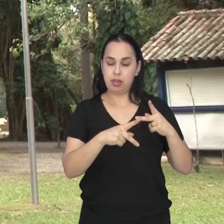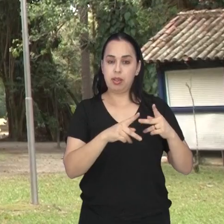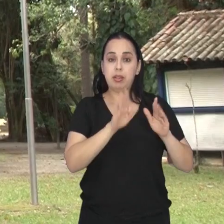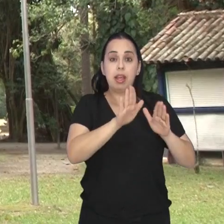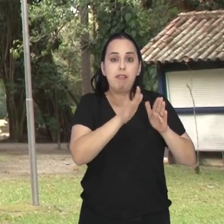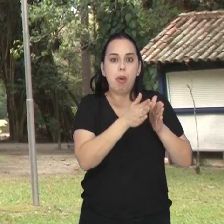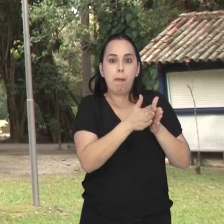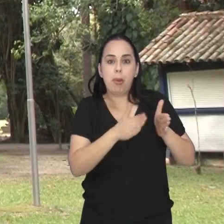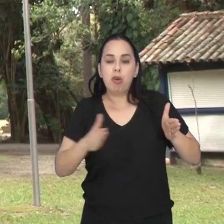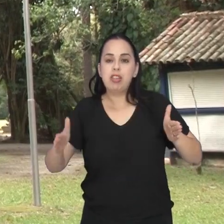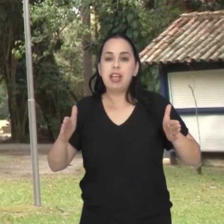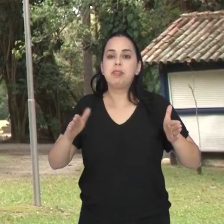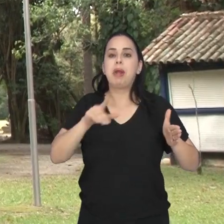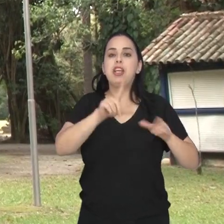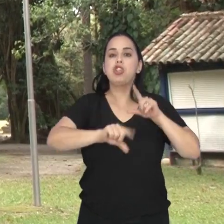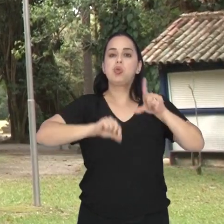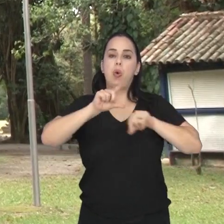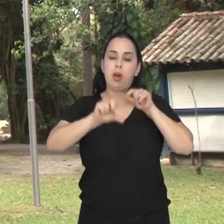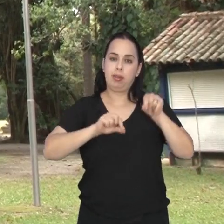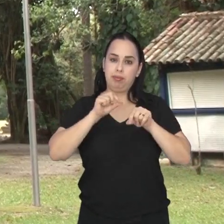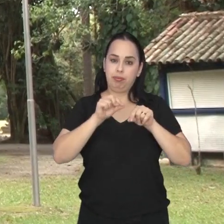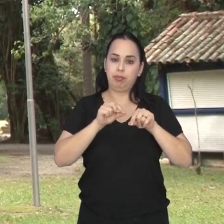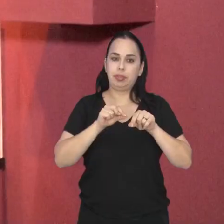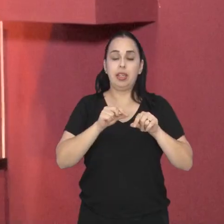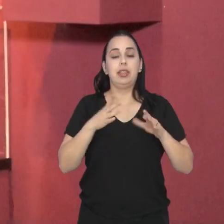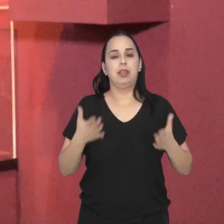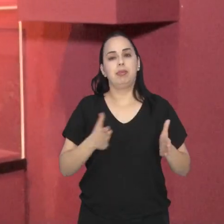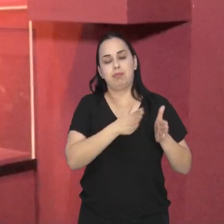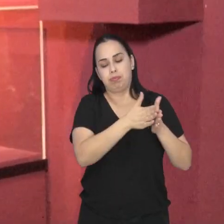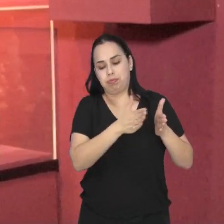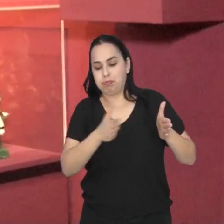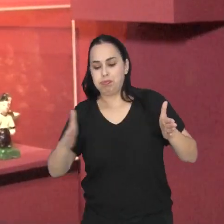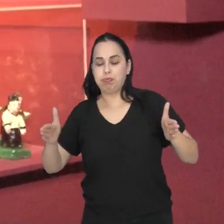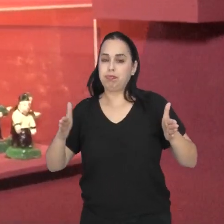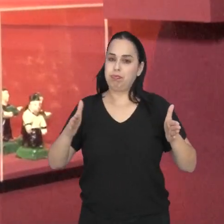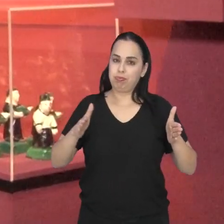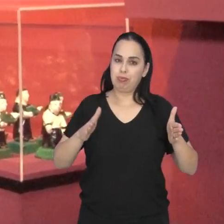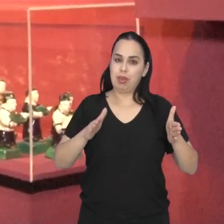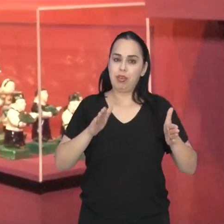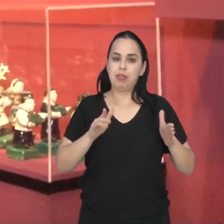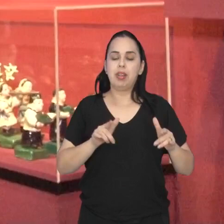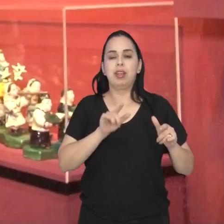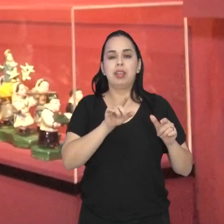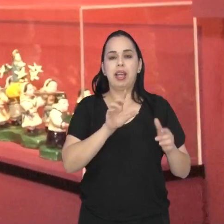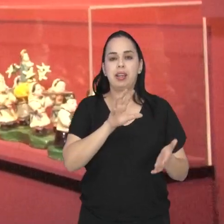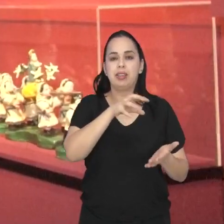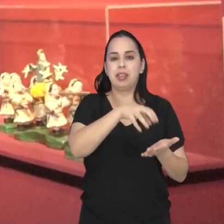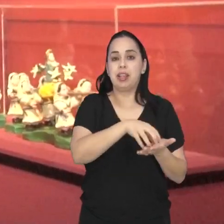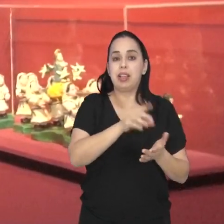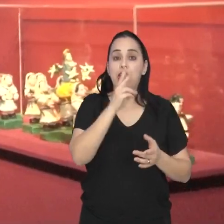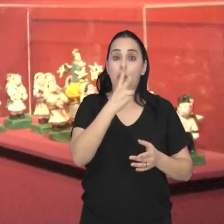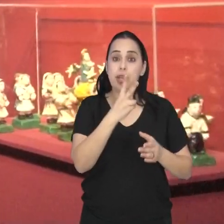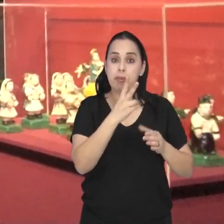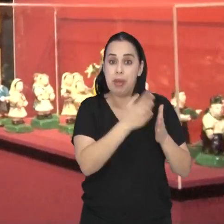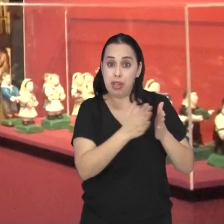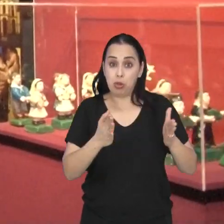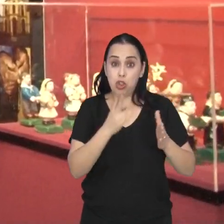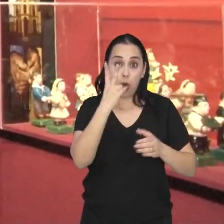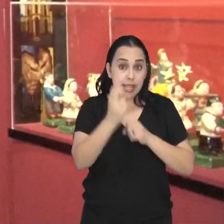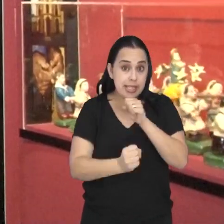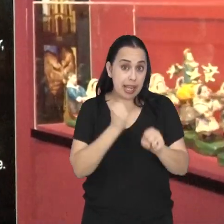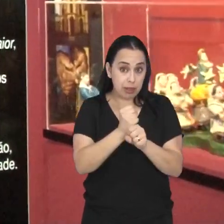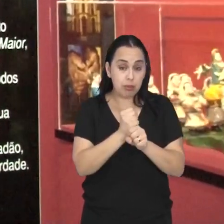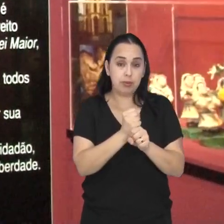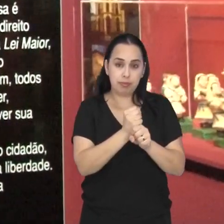José dos Campos passou por um processo seletivo. A partir da seleção, a instituição vai ocupar esse cargo por